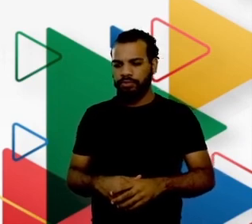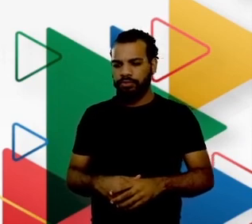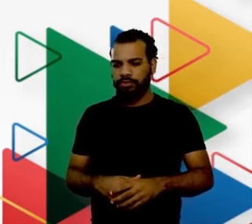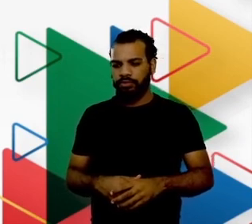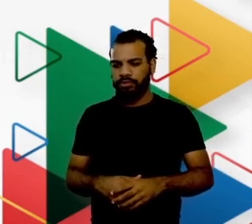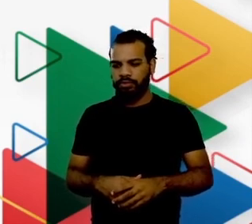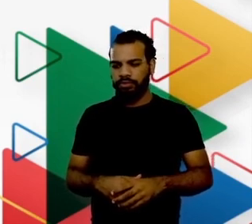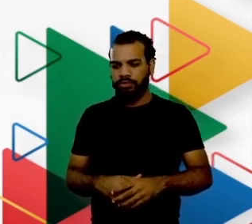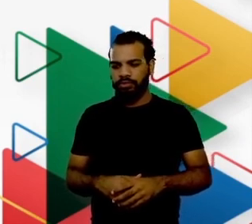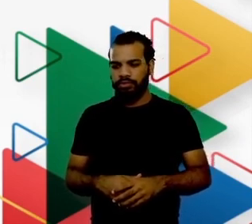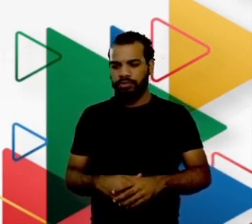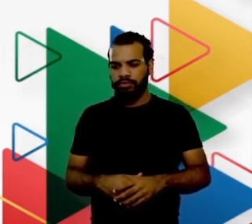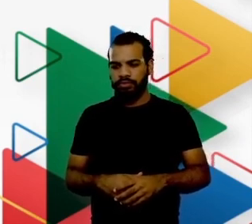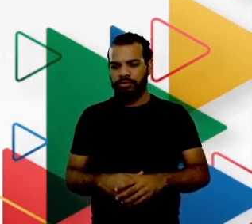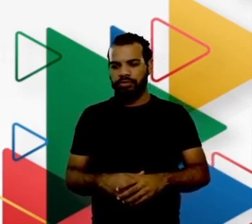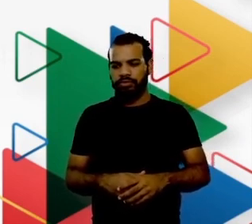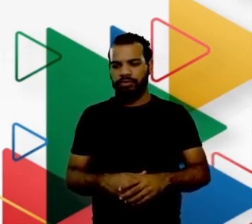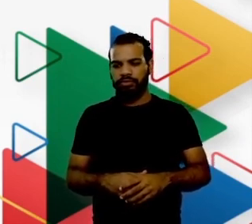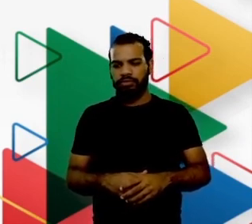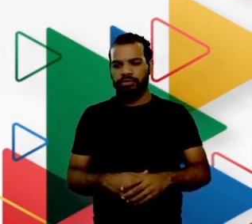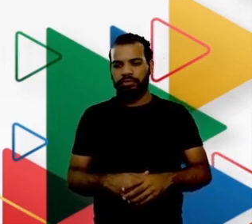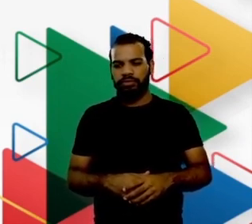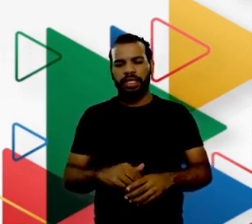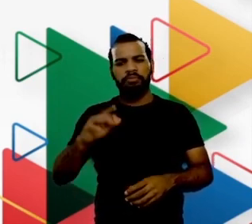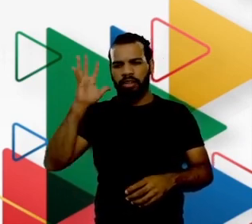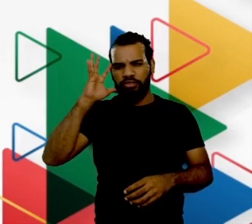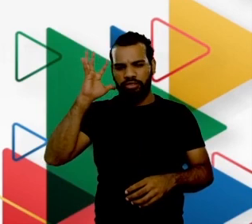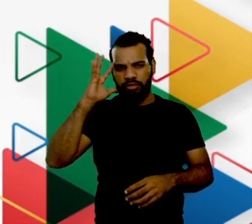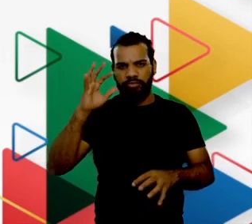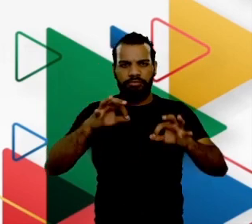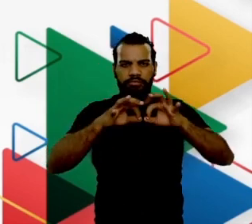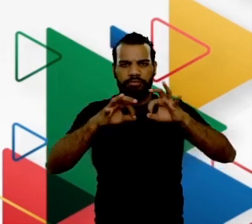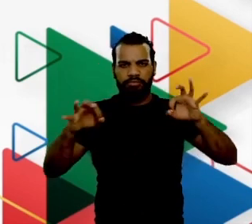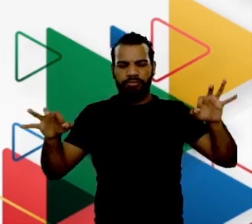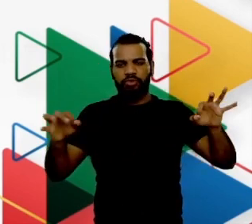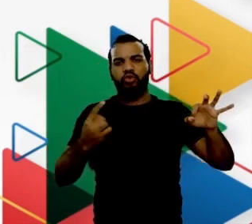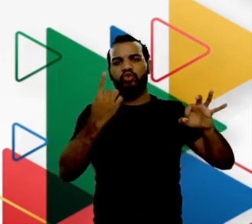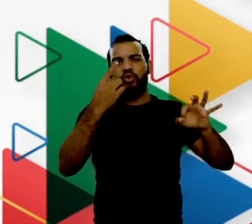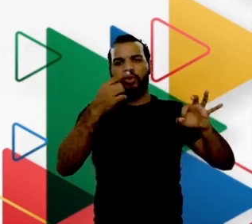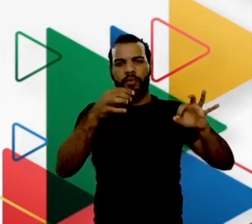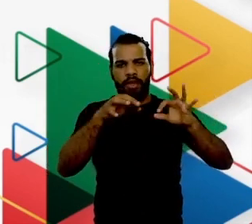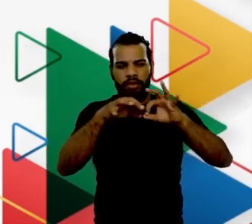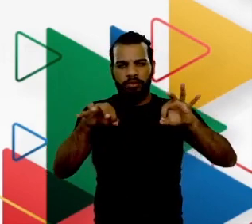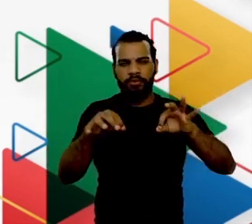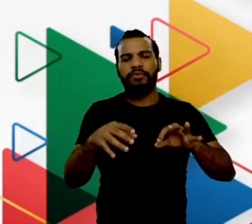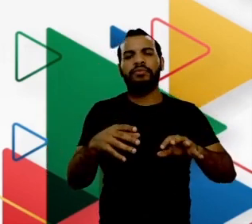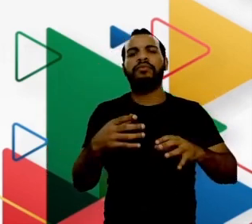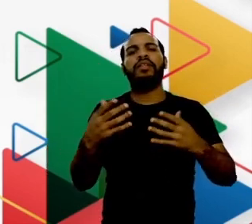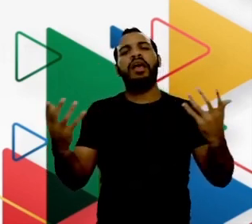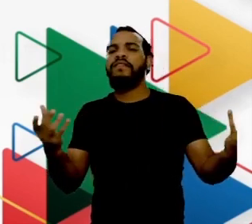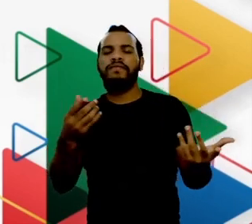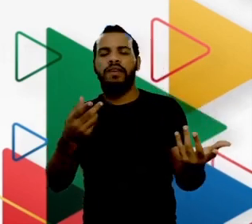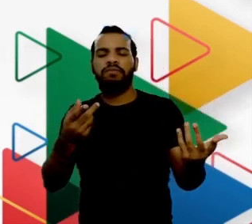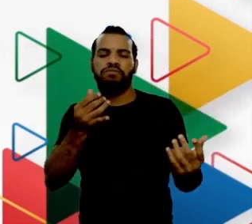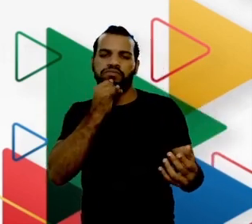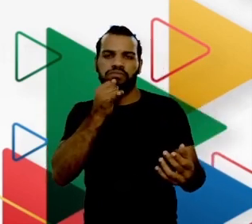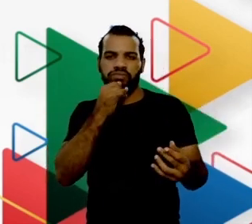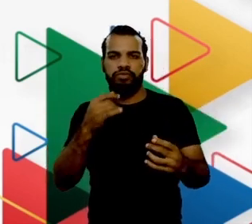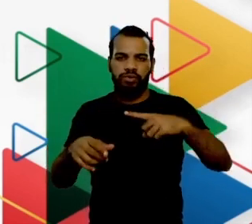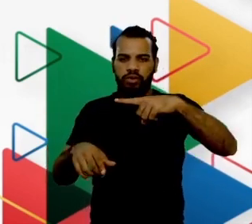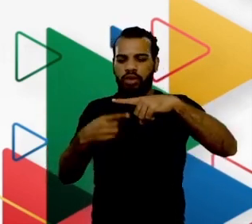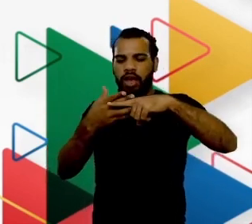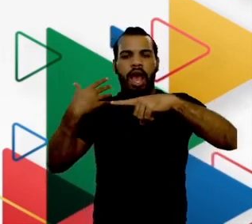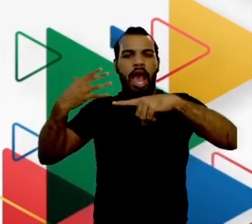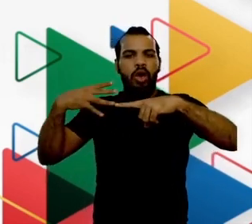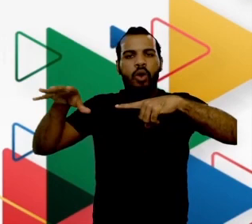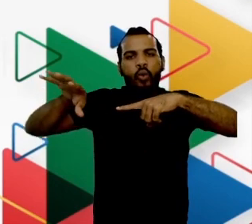Imagina que a barra tem um comprimento inicial de 1 metro. Aí ela recebeu calor e